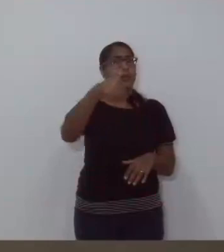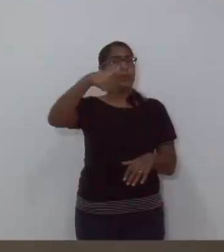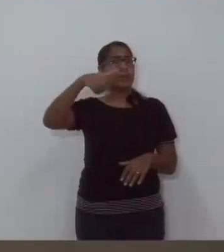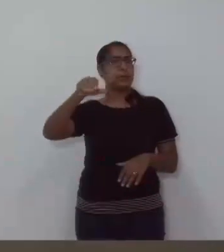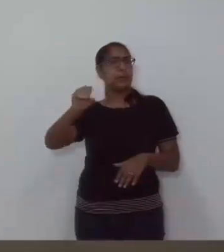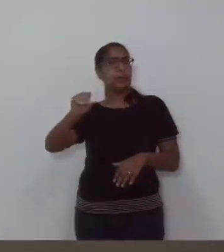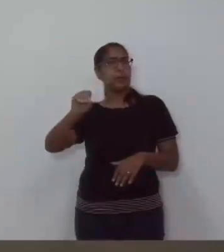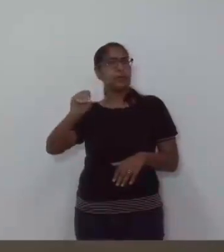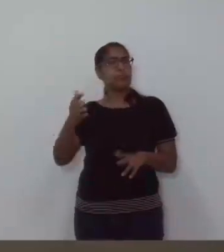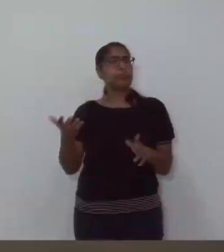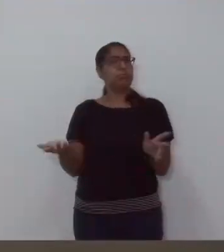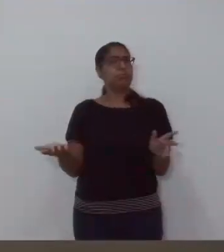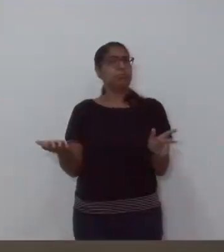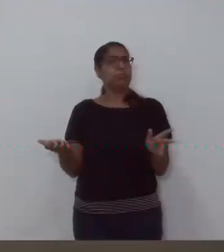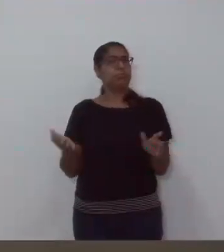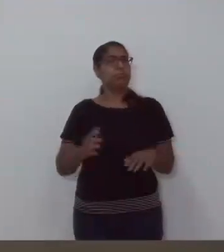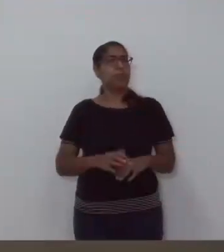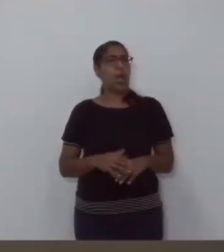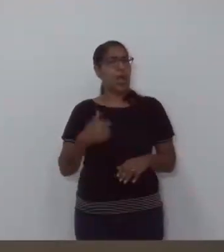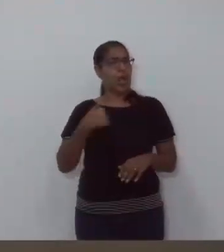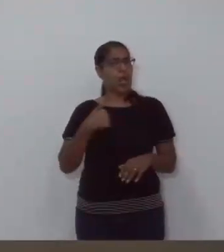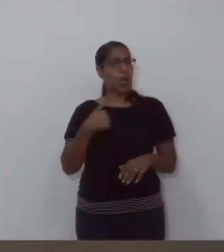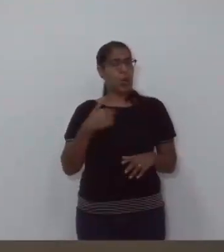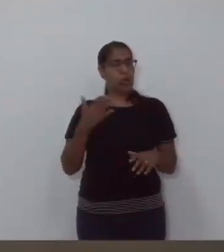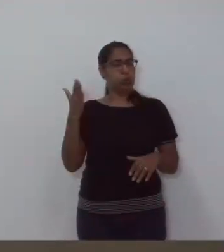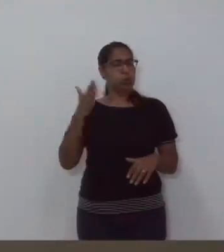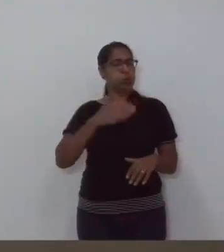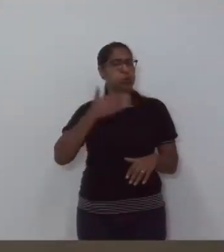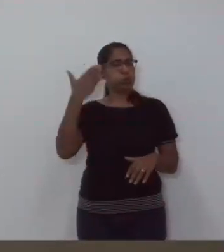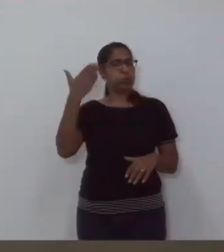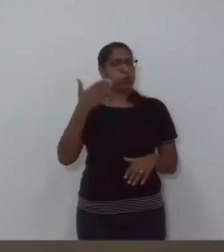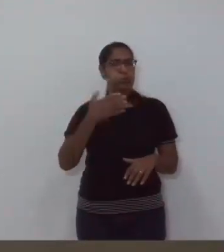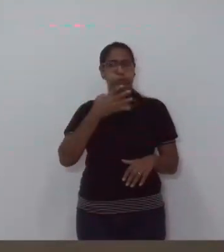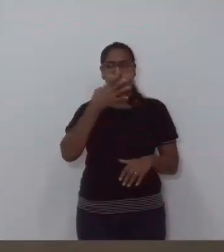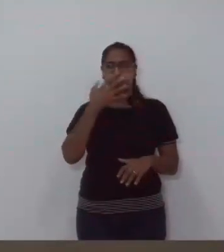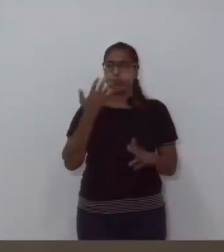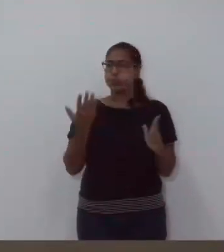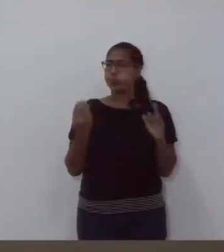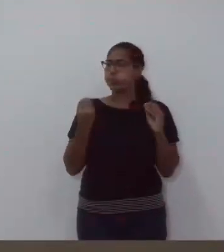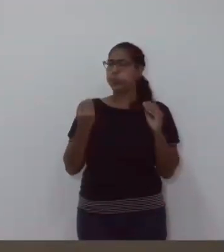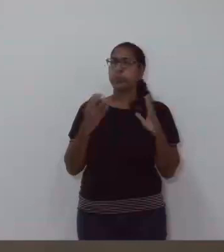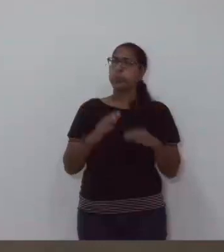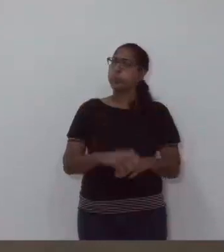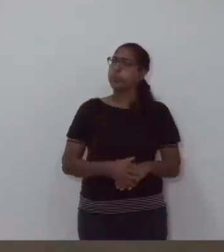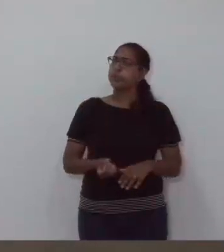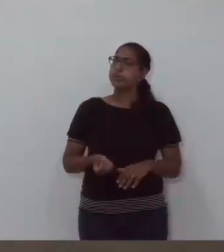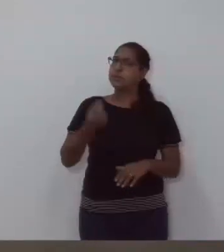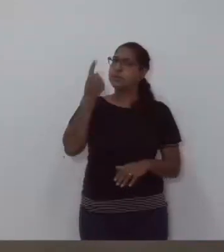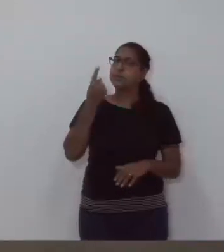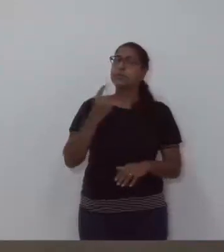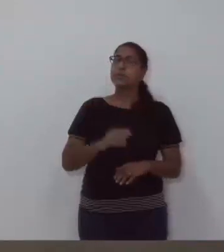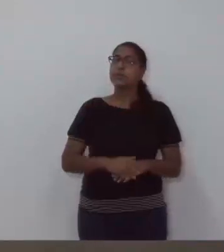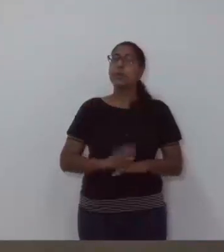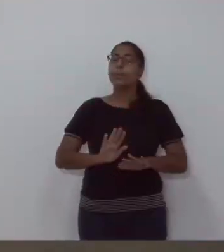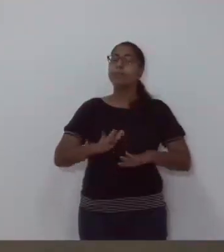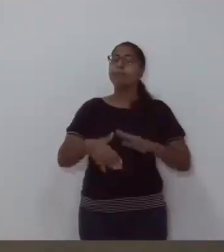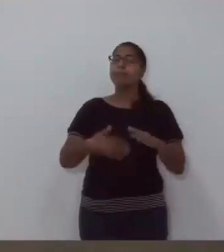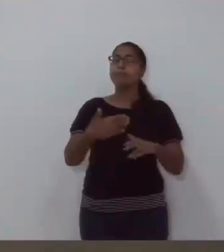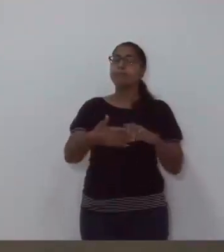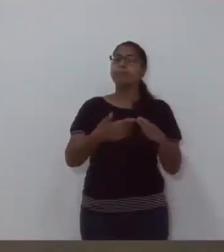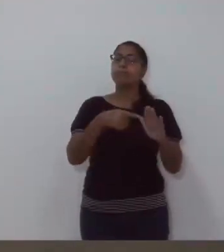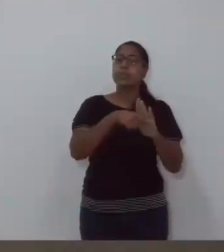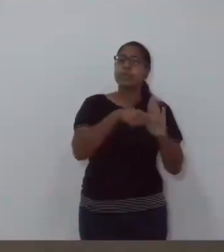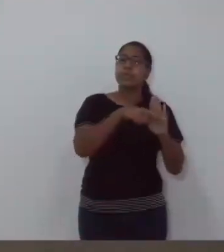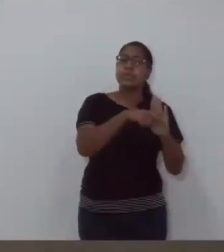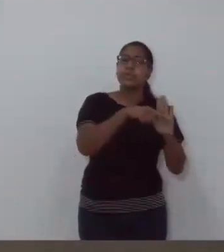A princípio, também fiquei muito impressionado. Falei, é muito estranho isso. Mas depois você precisa